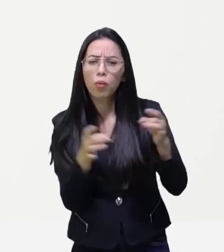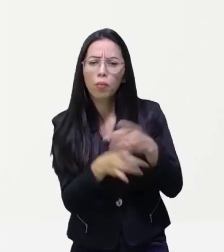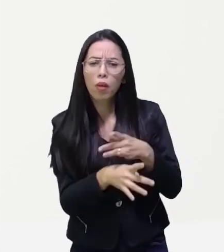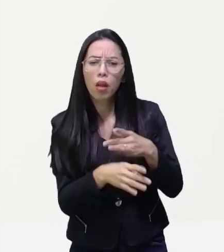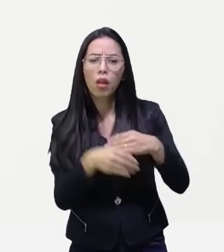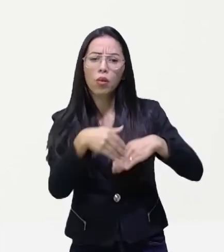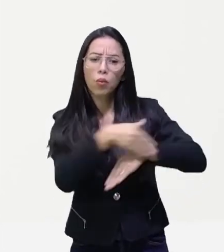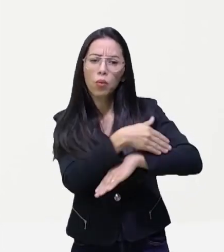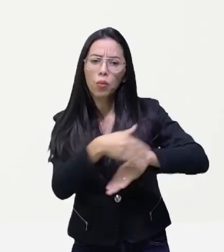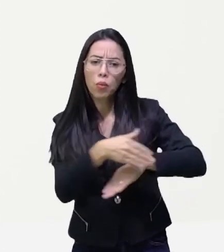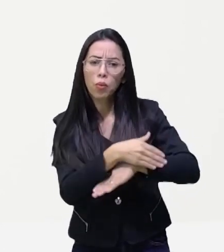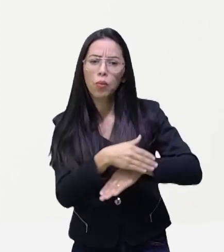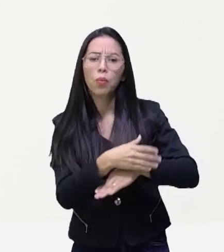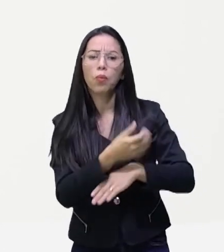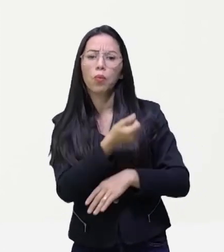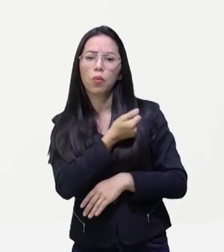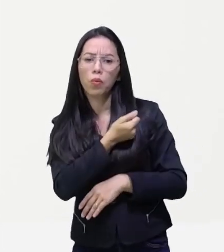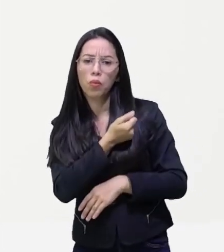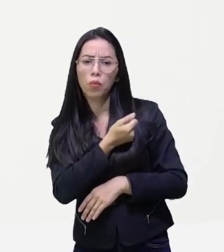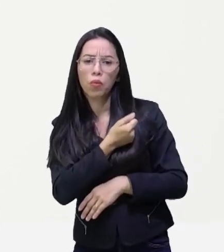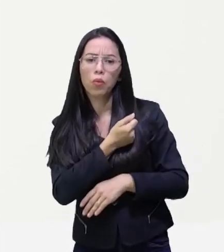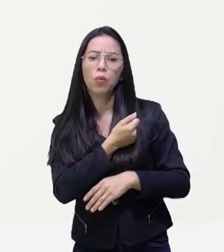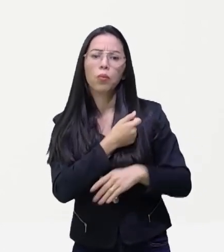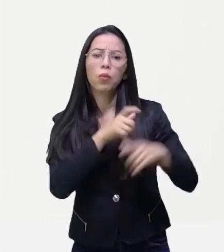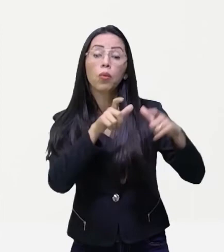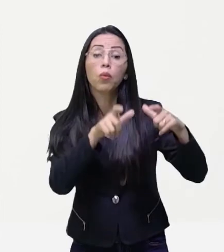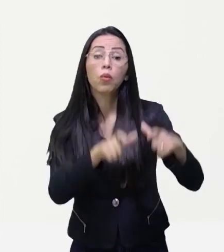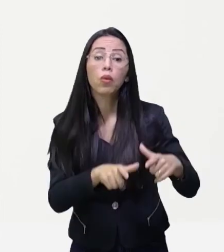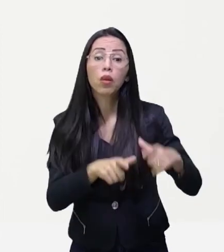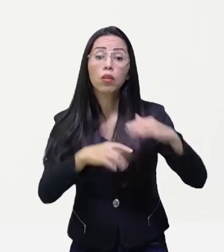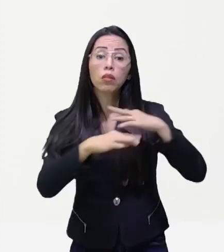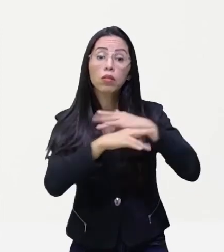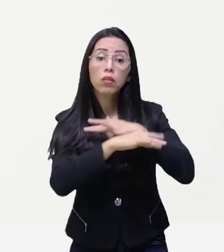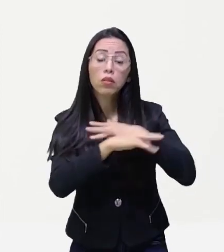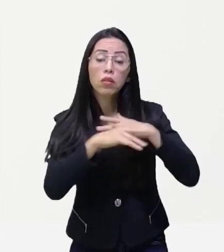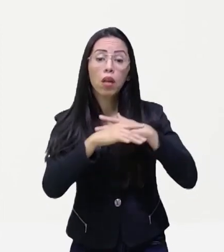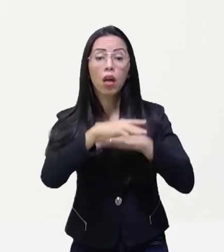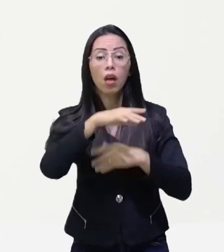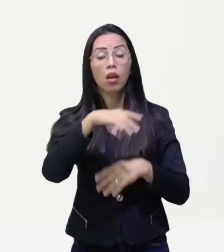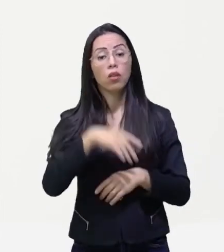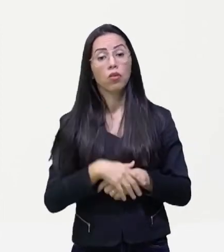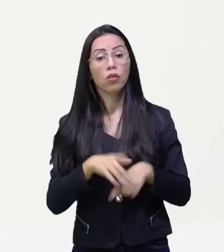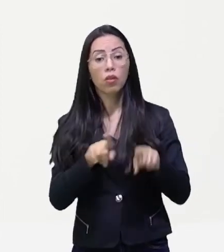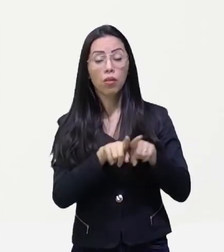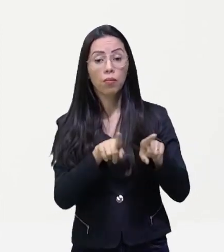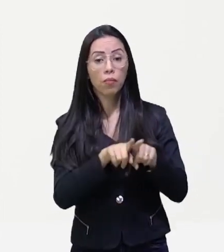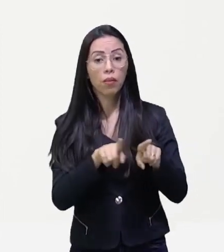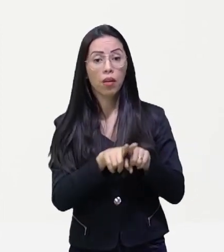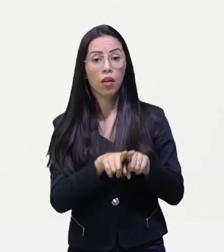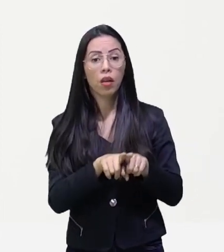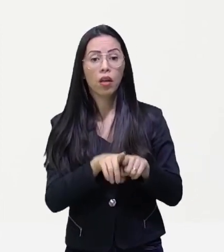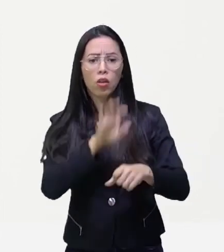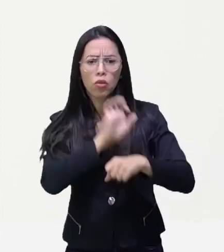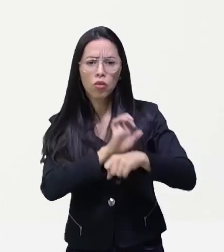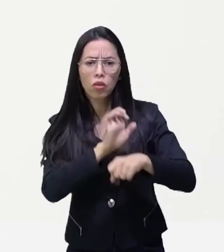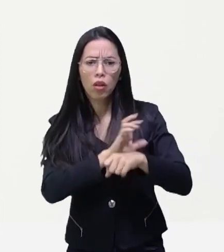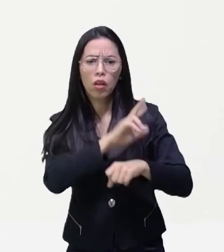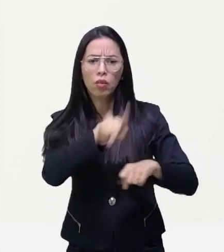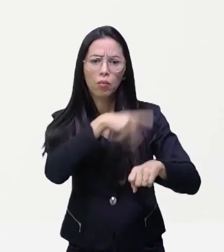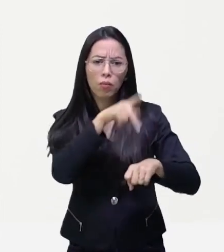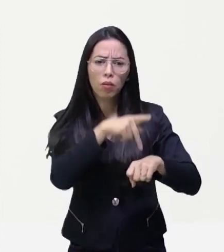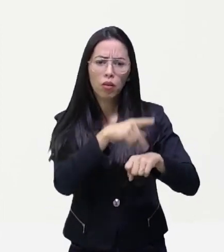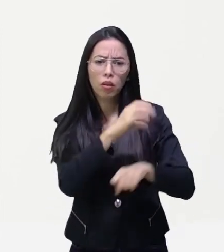a cidade, a sigla do estado, o país que você está enviando e o CEP da sua cidade, do